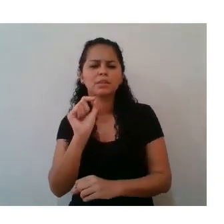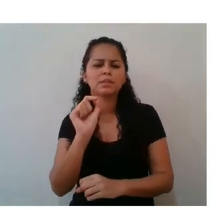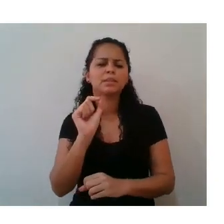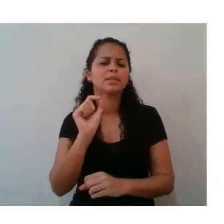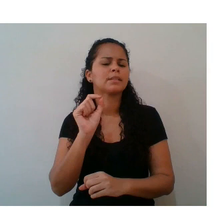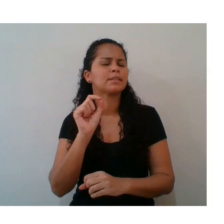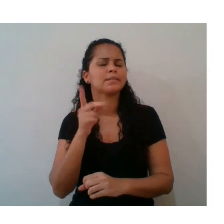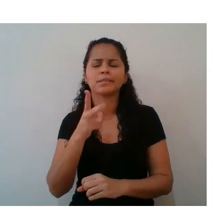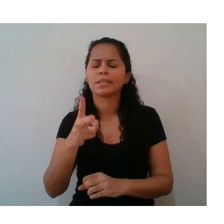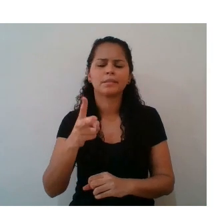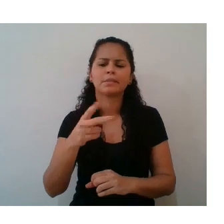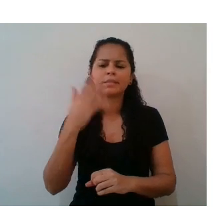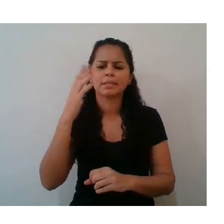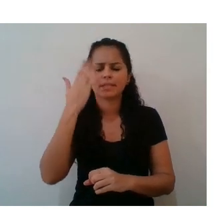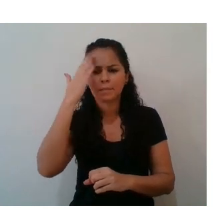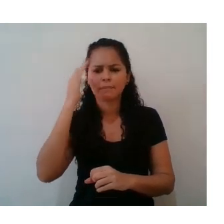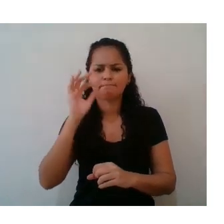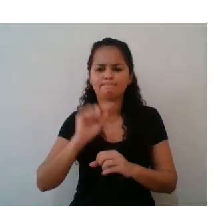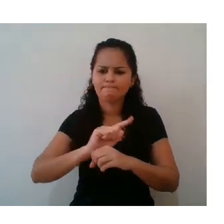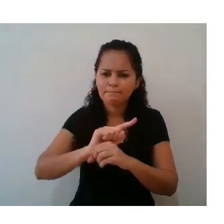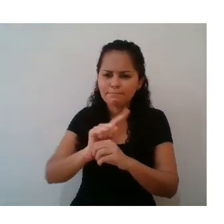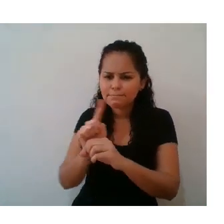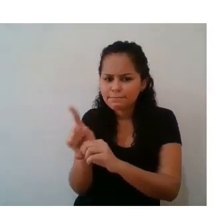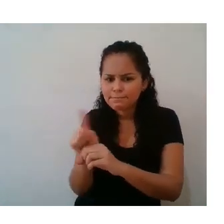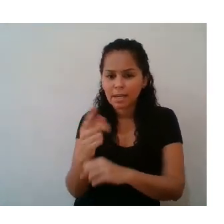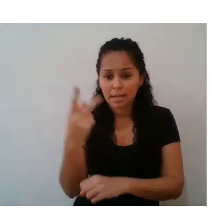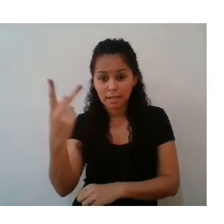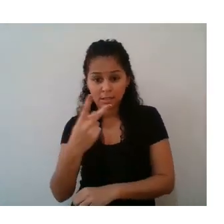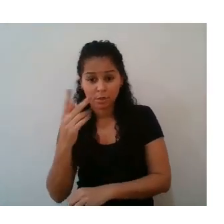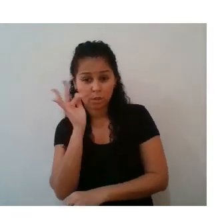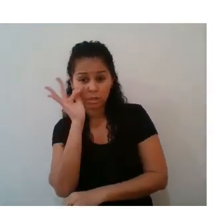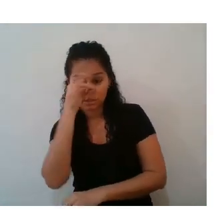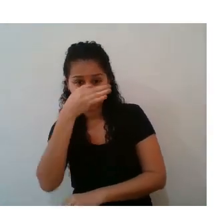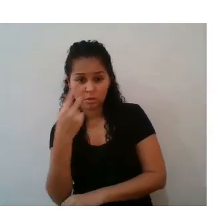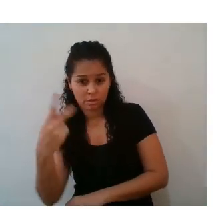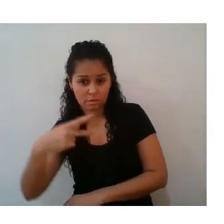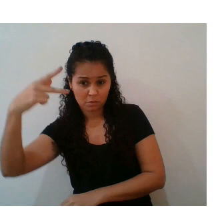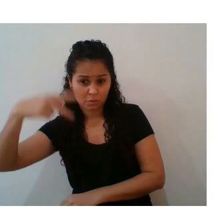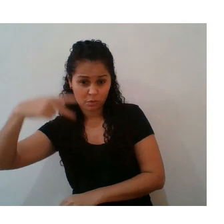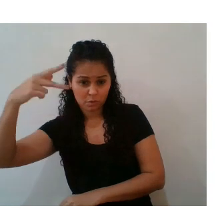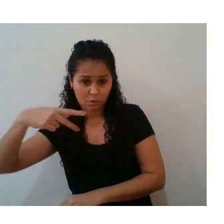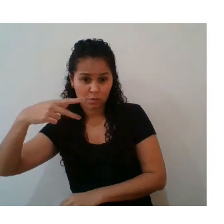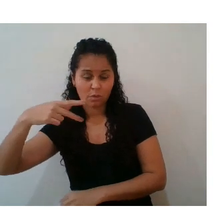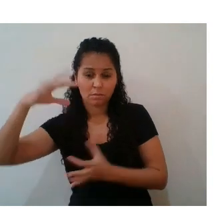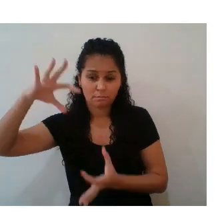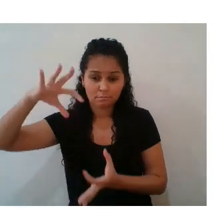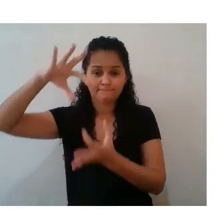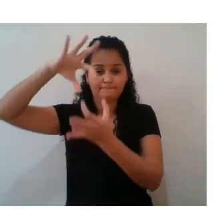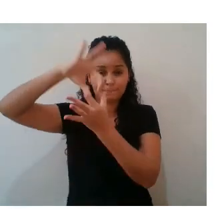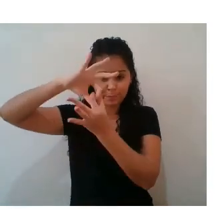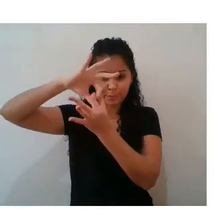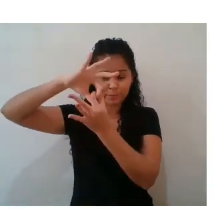abraça o que você quiser medir. Então, nesse momento, ele quer medir esses dois resistores, a gente vai falar sobre eles. Então, ele faz esse